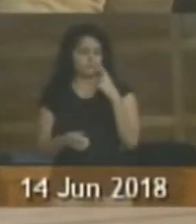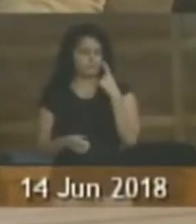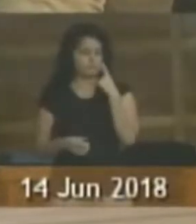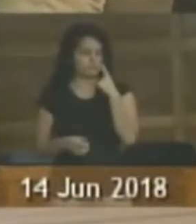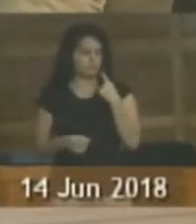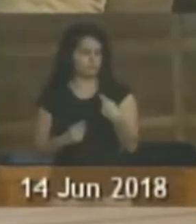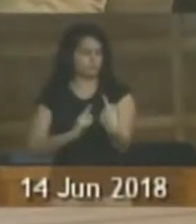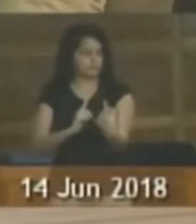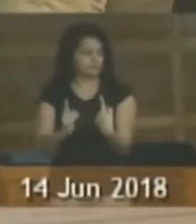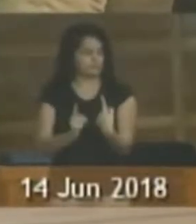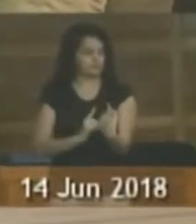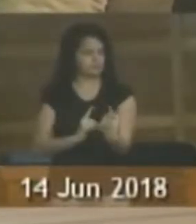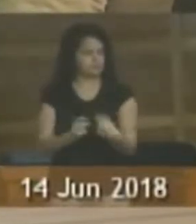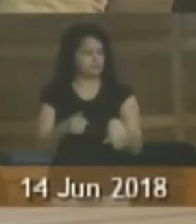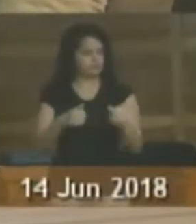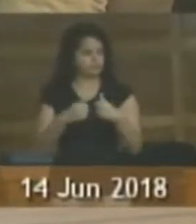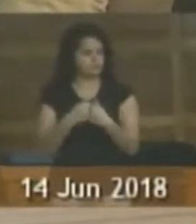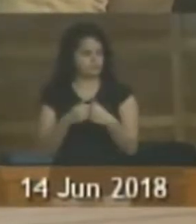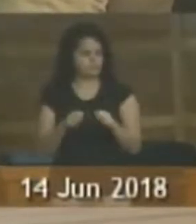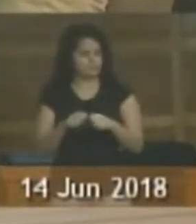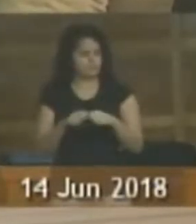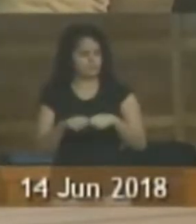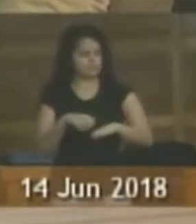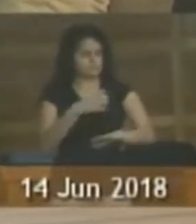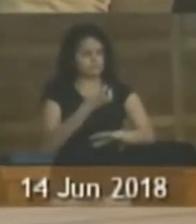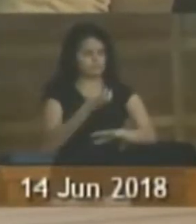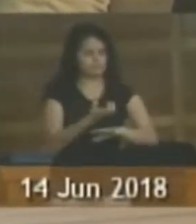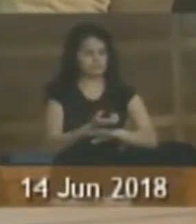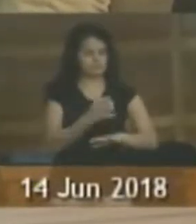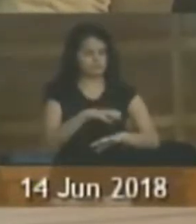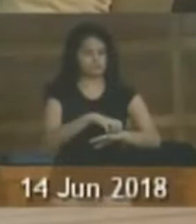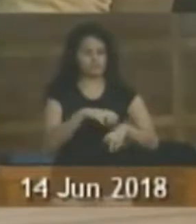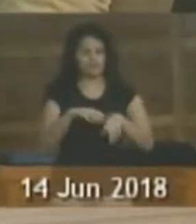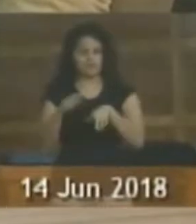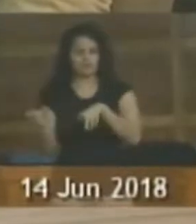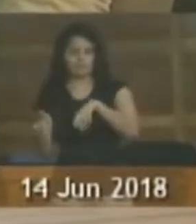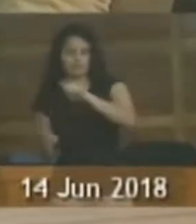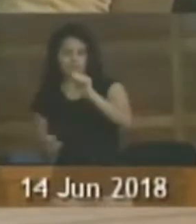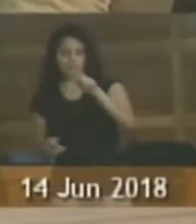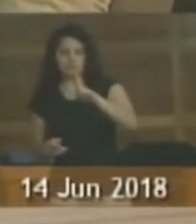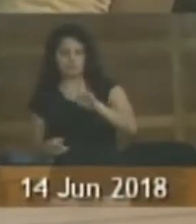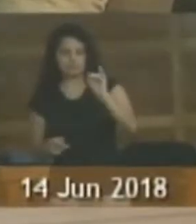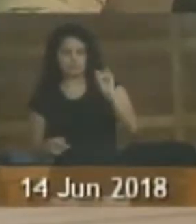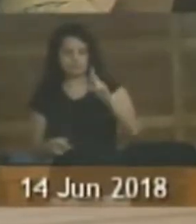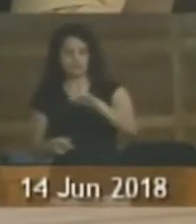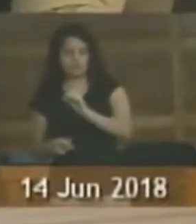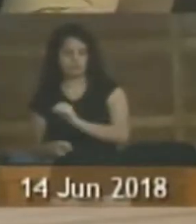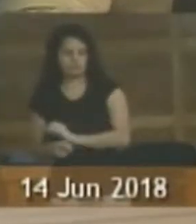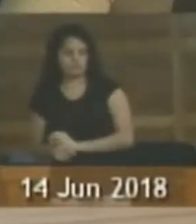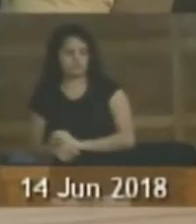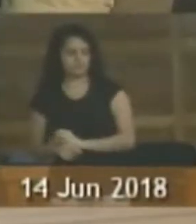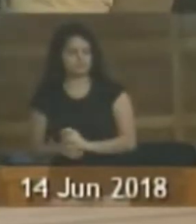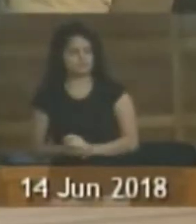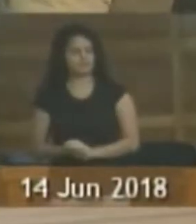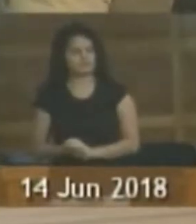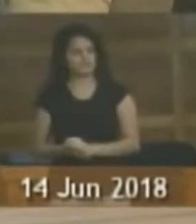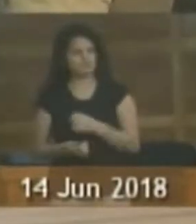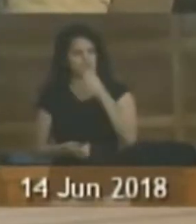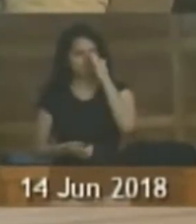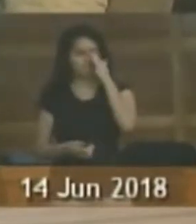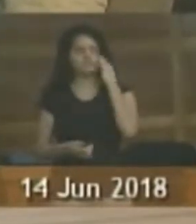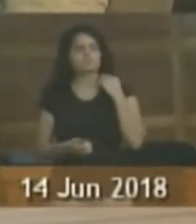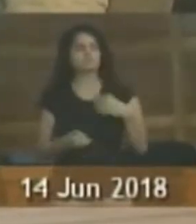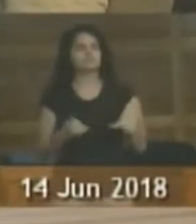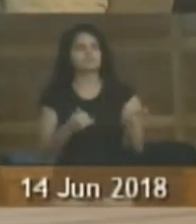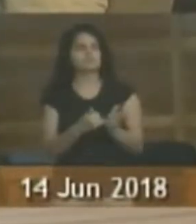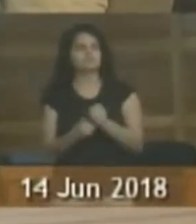que faça o itinerário Centro Ariró, passando pelas ruas Francisco Jerônimo e Paraíso, bairro Ariró.